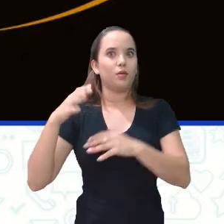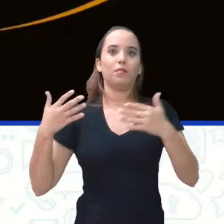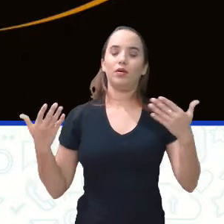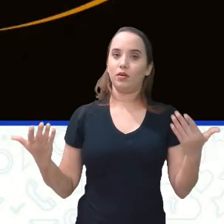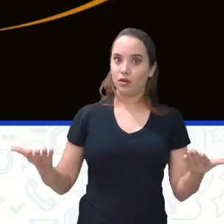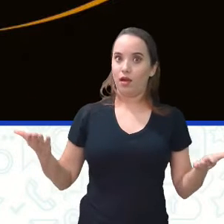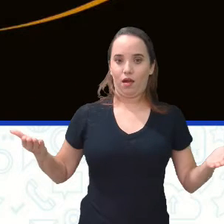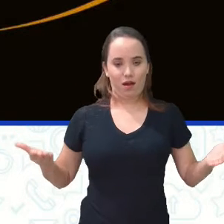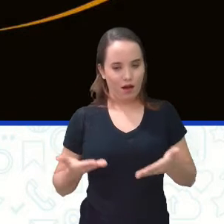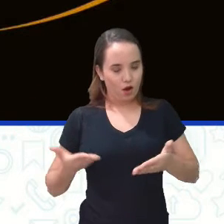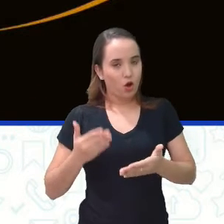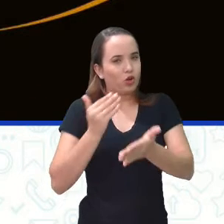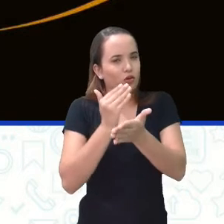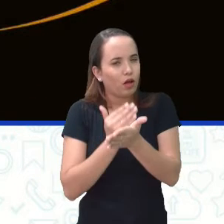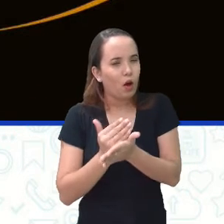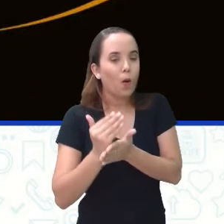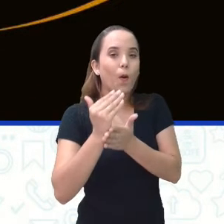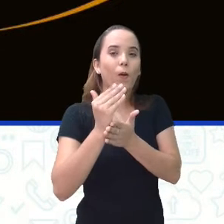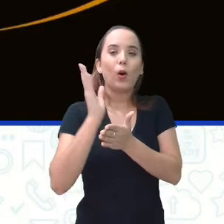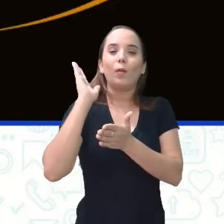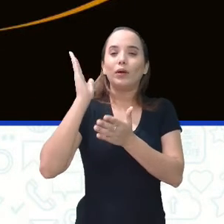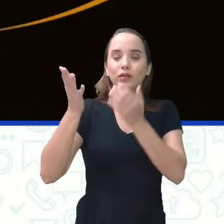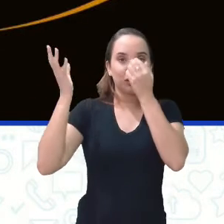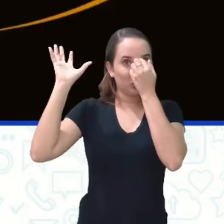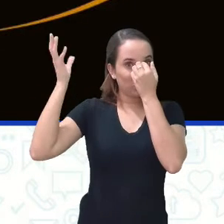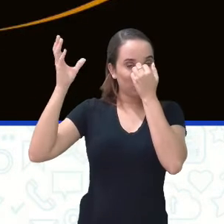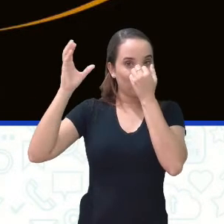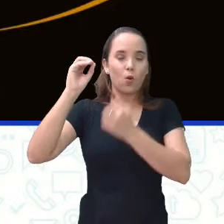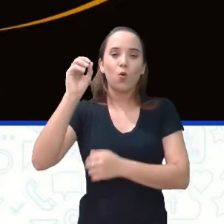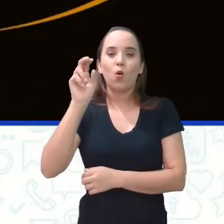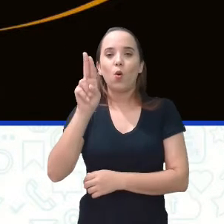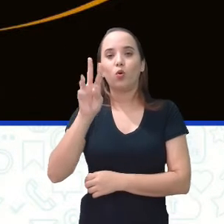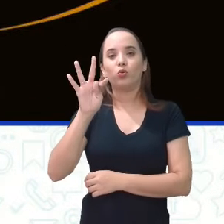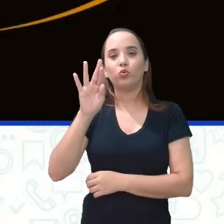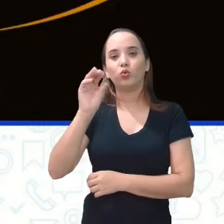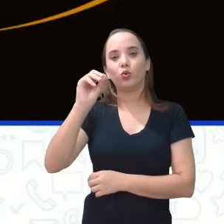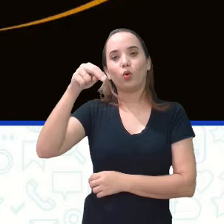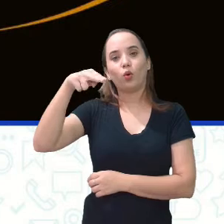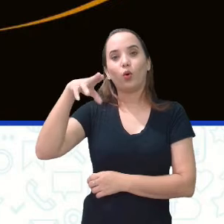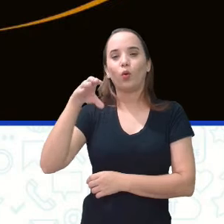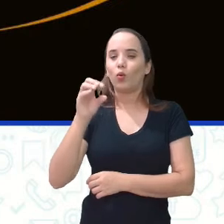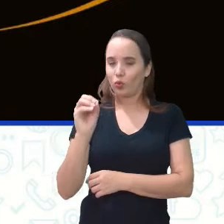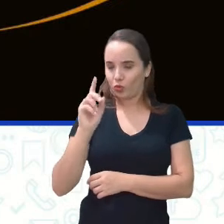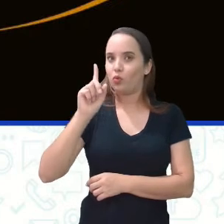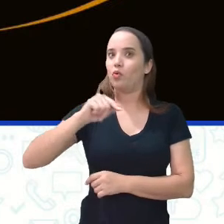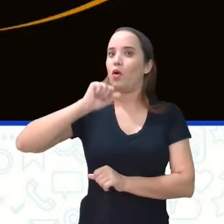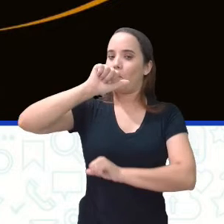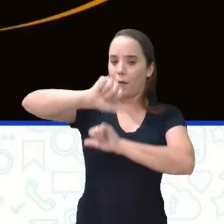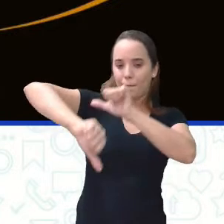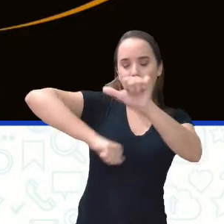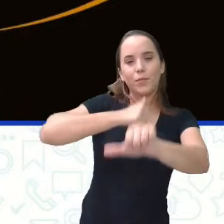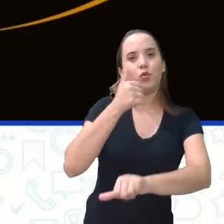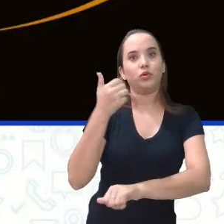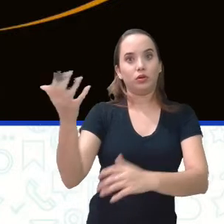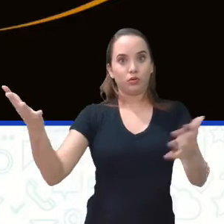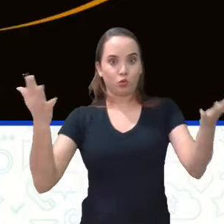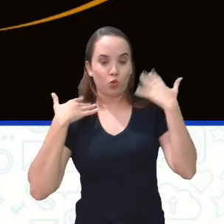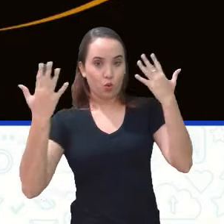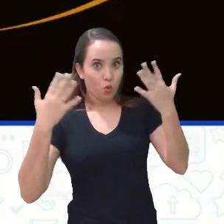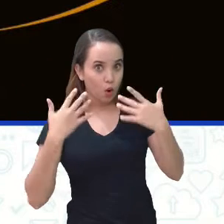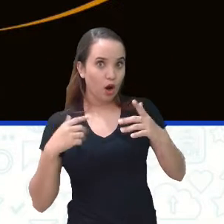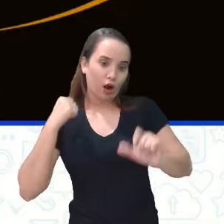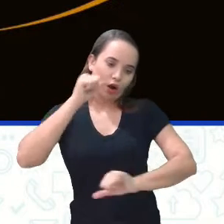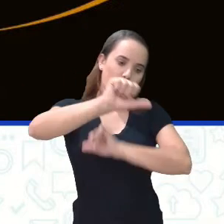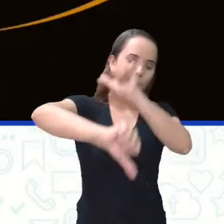começando aí, né, a estação do outono, né, entre transição aí entre o verão e o inverno. É